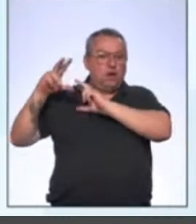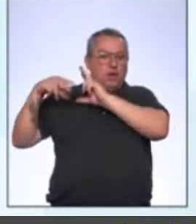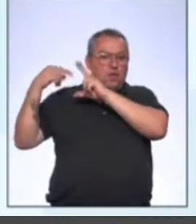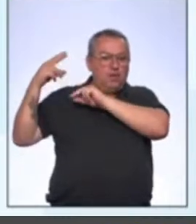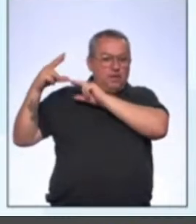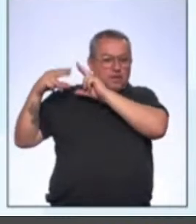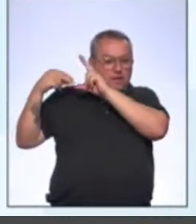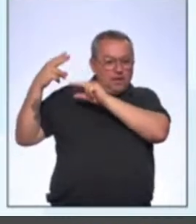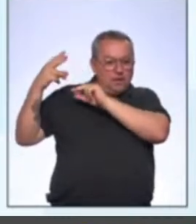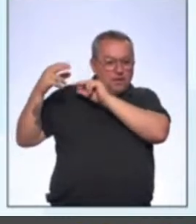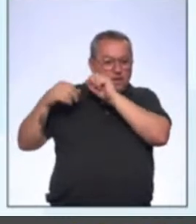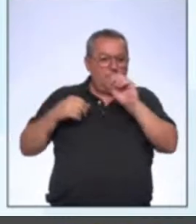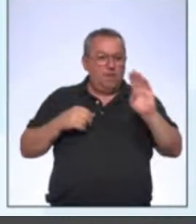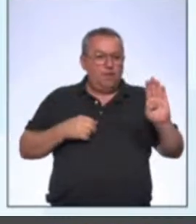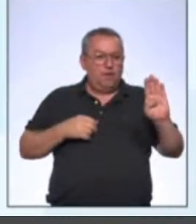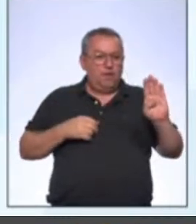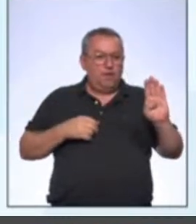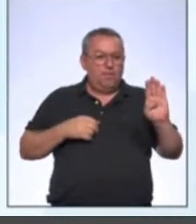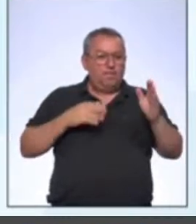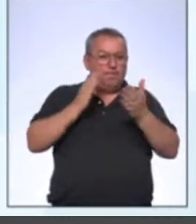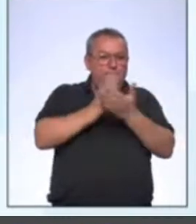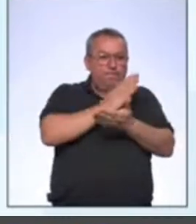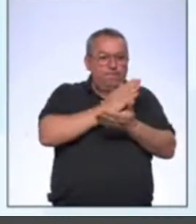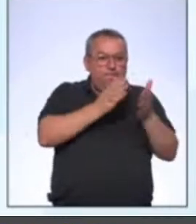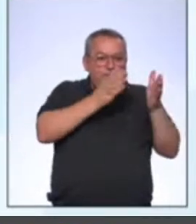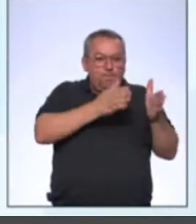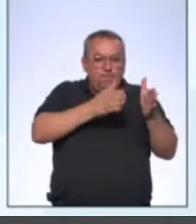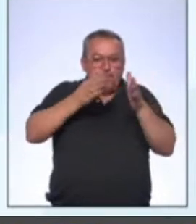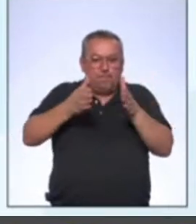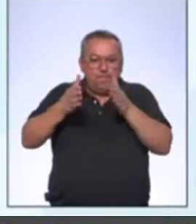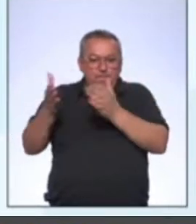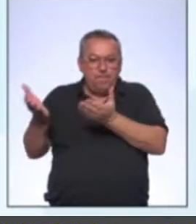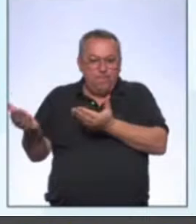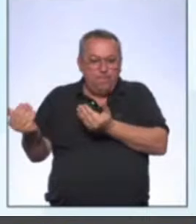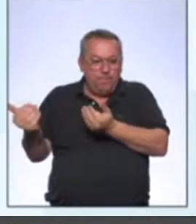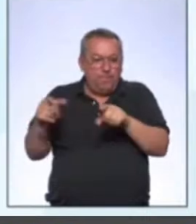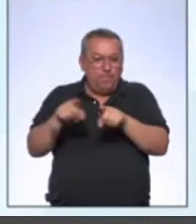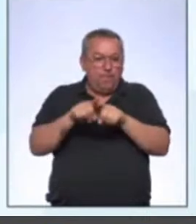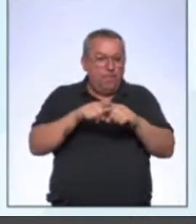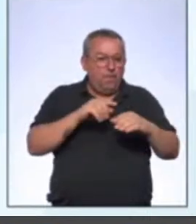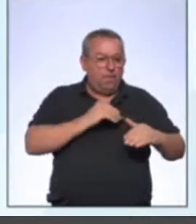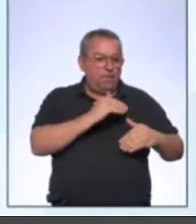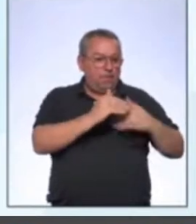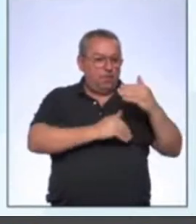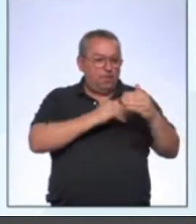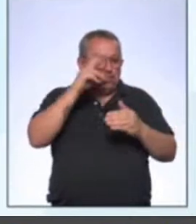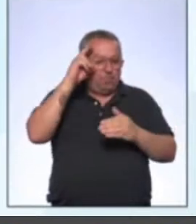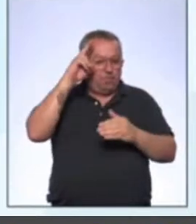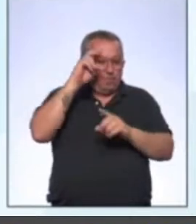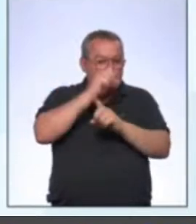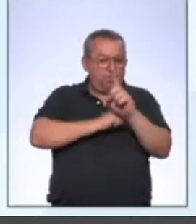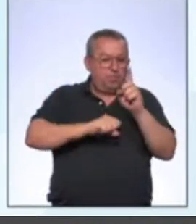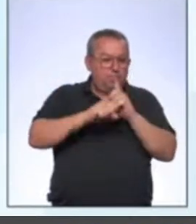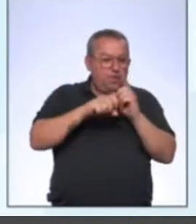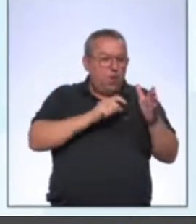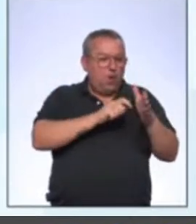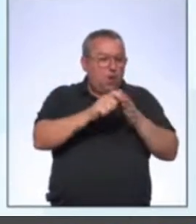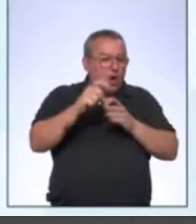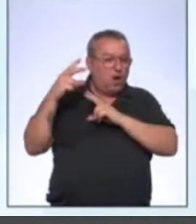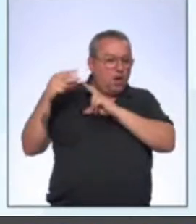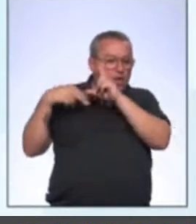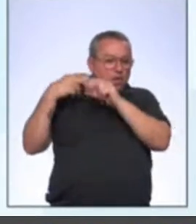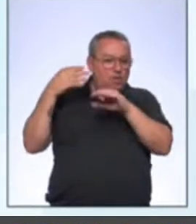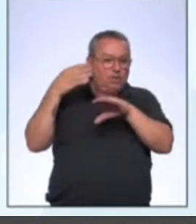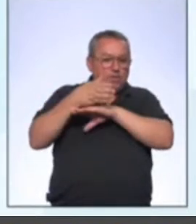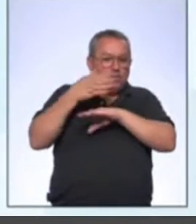B, divisão em três fases do período da juventude. C, construção social do conceito de adolescência. D, participação